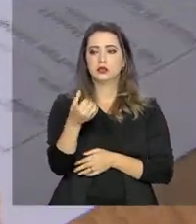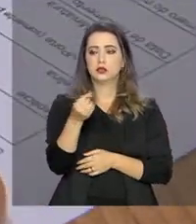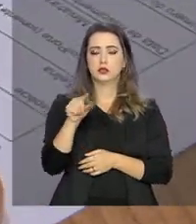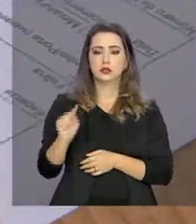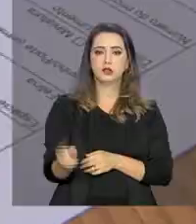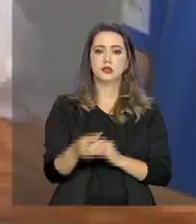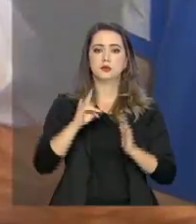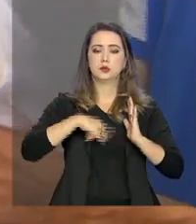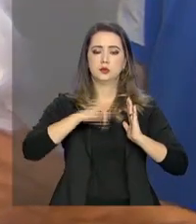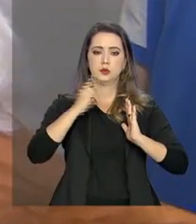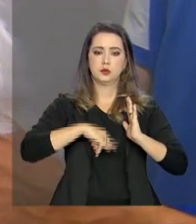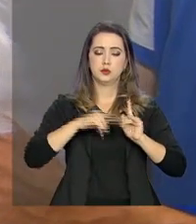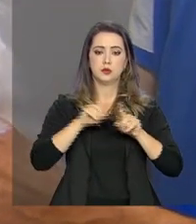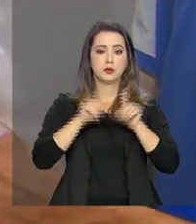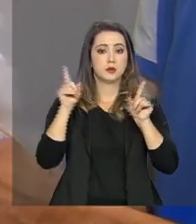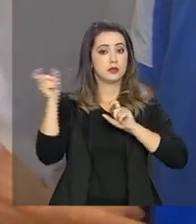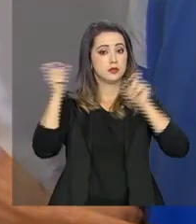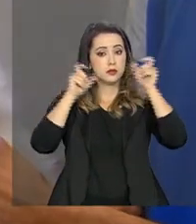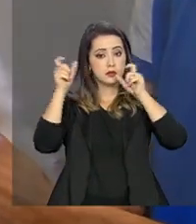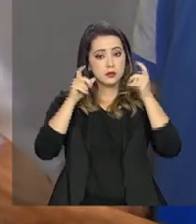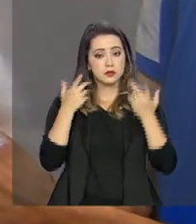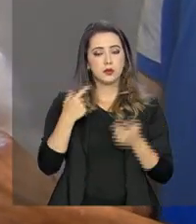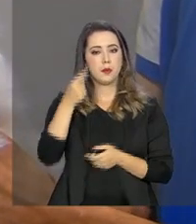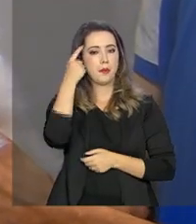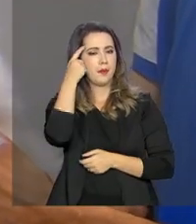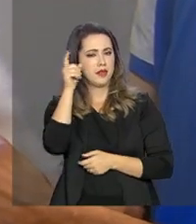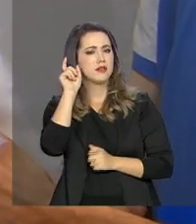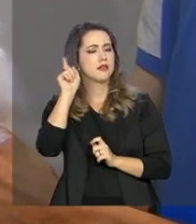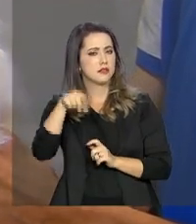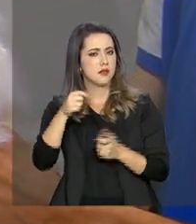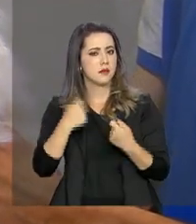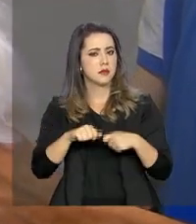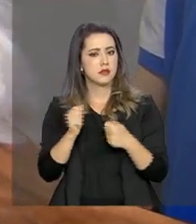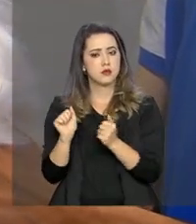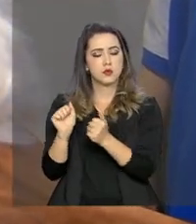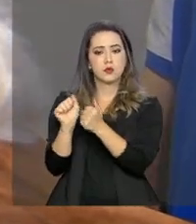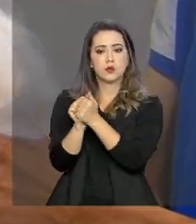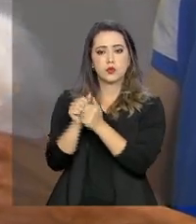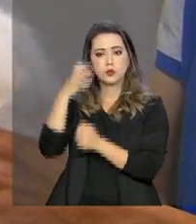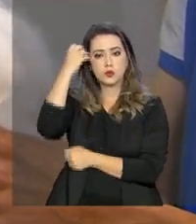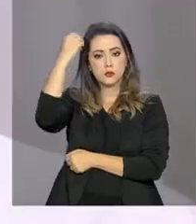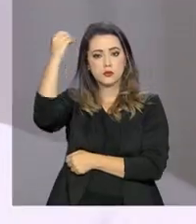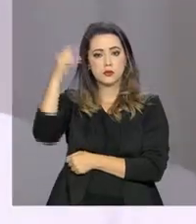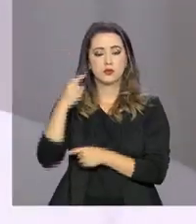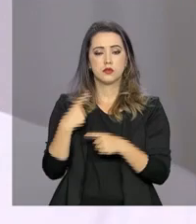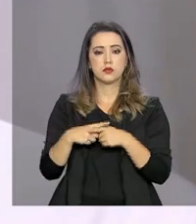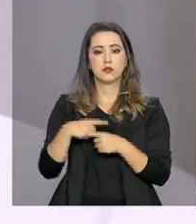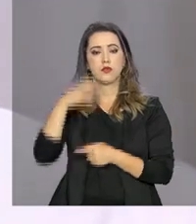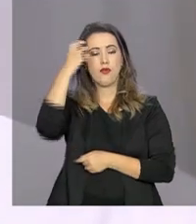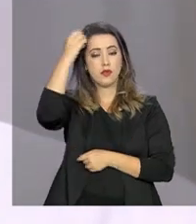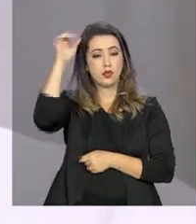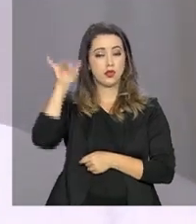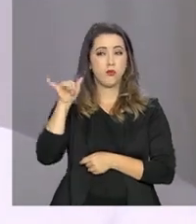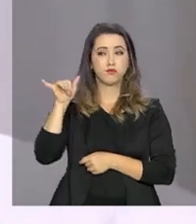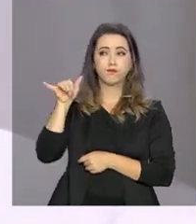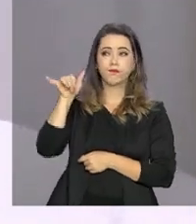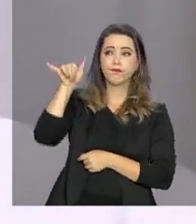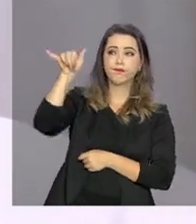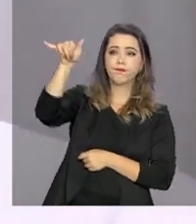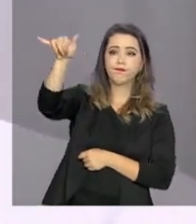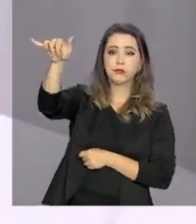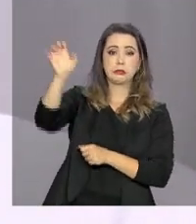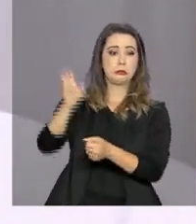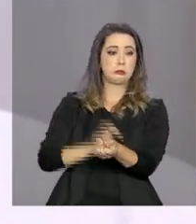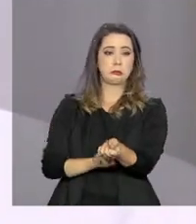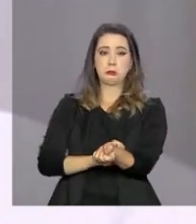certificados mas atenção pense bem se é preciso levar seu animalzinho de estimação viajar de avião pode ser estressante